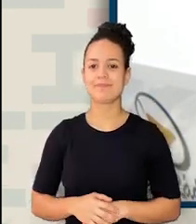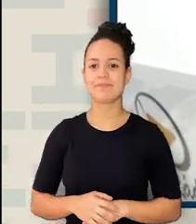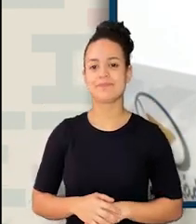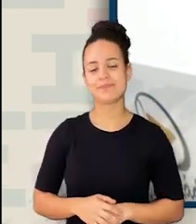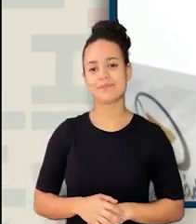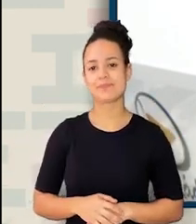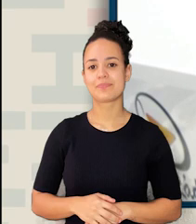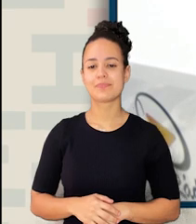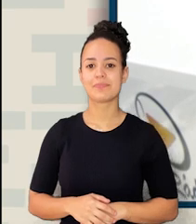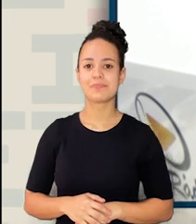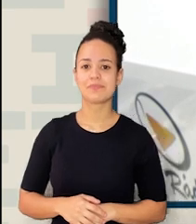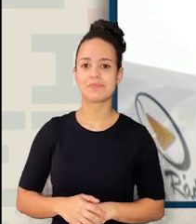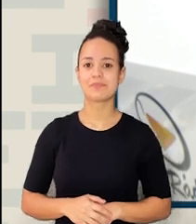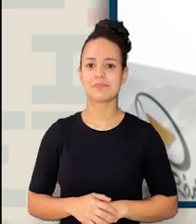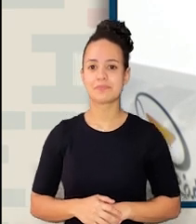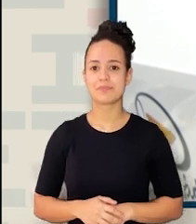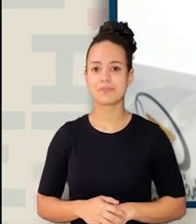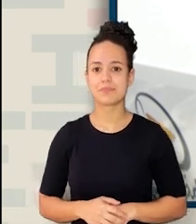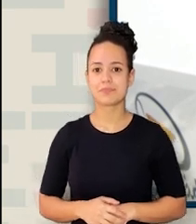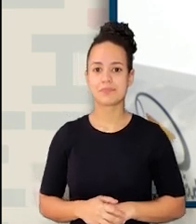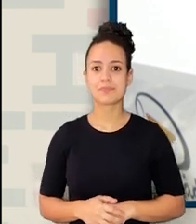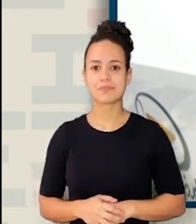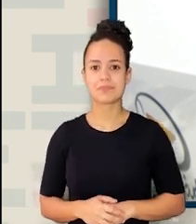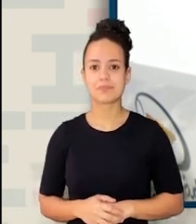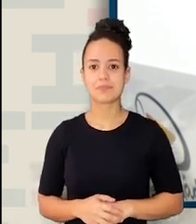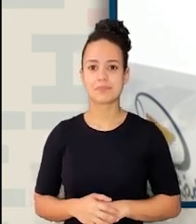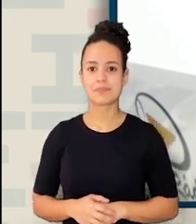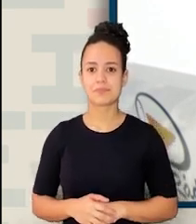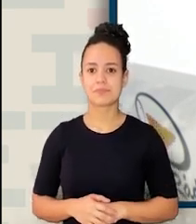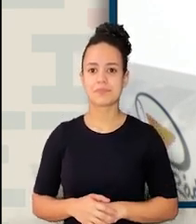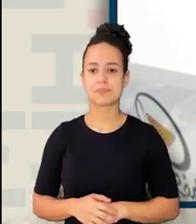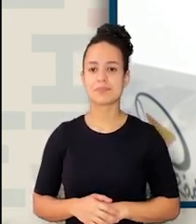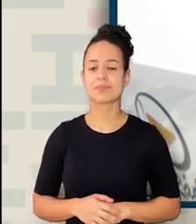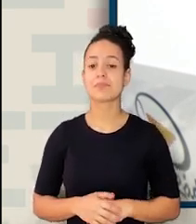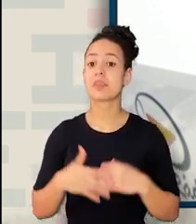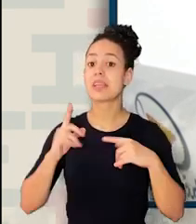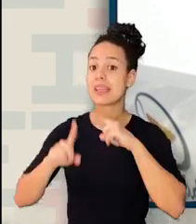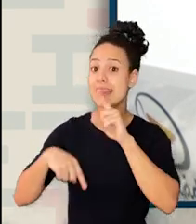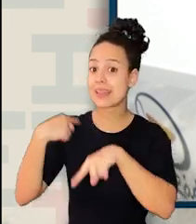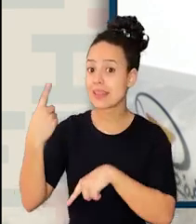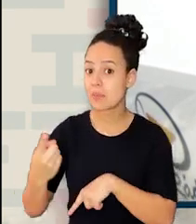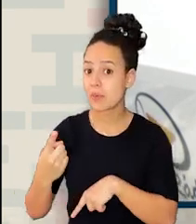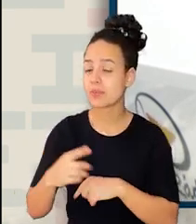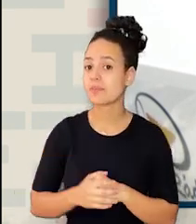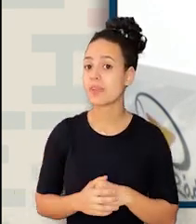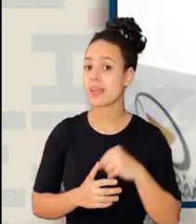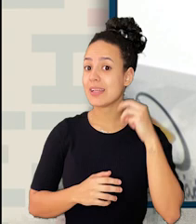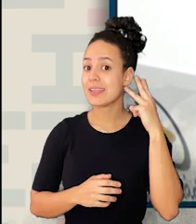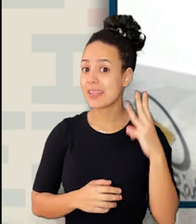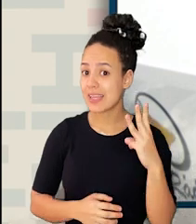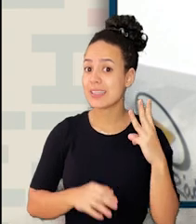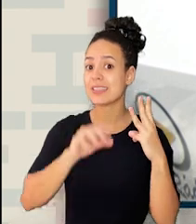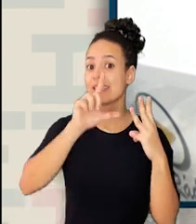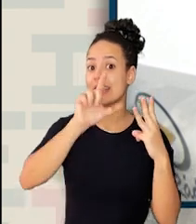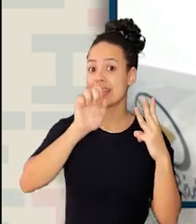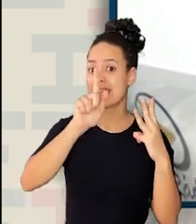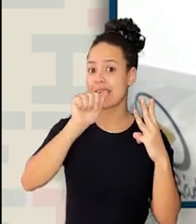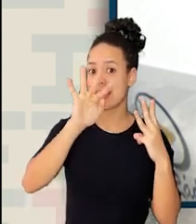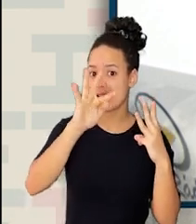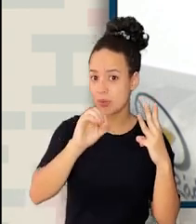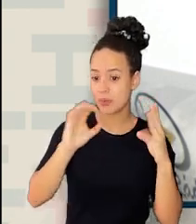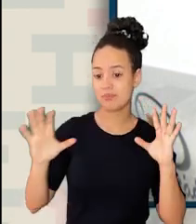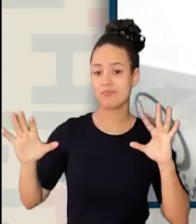E depois, 3 notas em legato, articula a